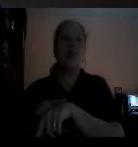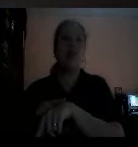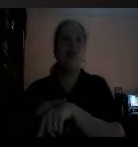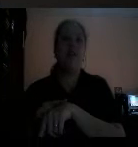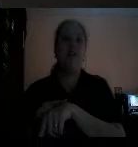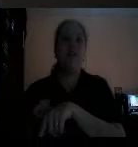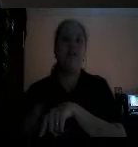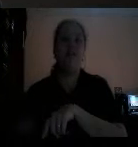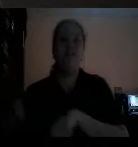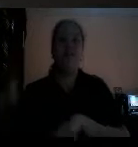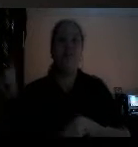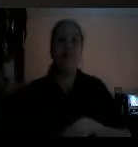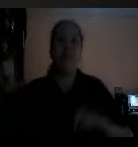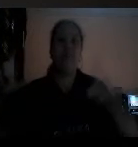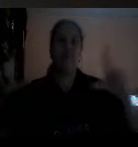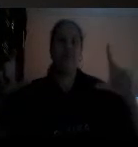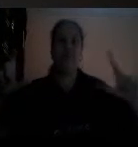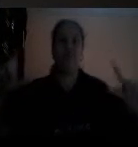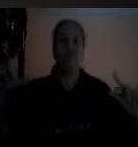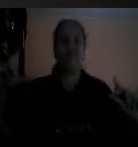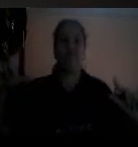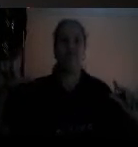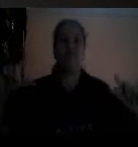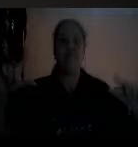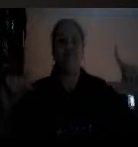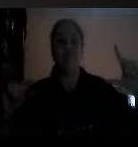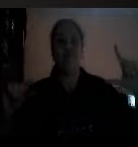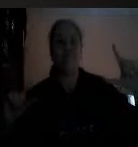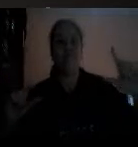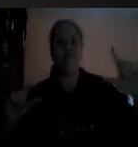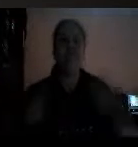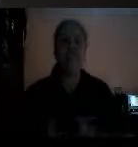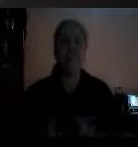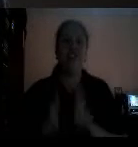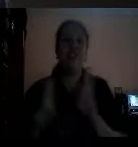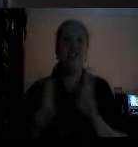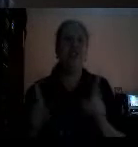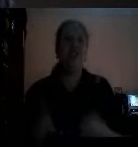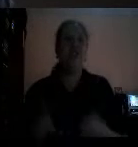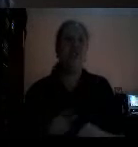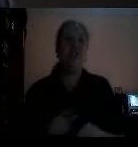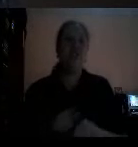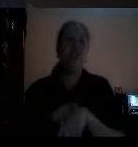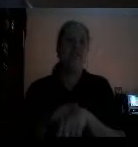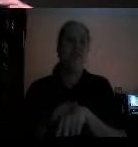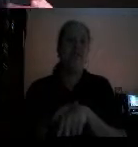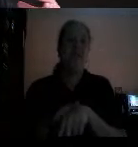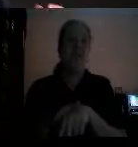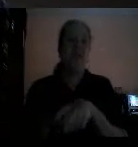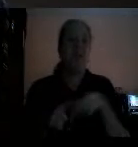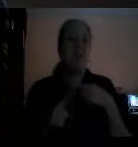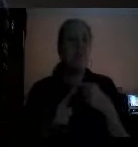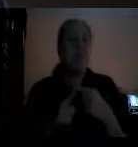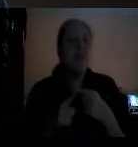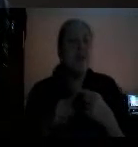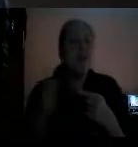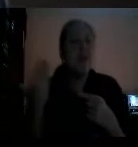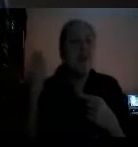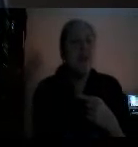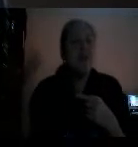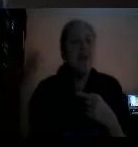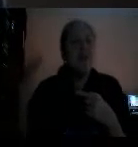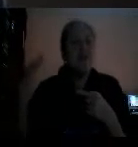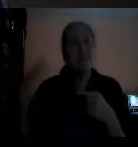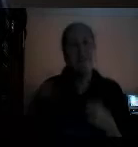hora britânica. Porque durante a antiga ordem mundial, quem controlava os